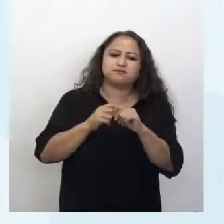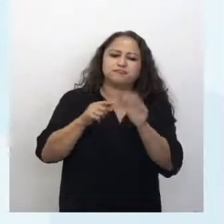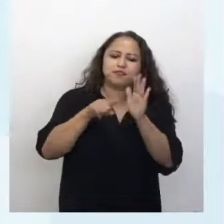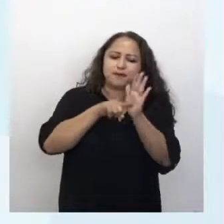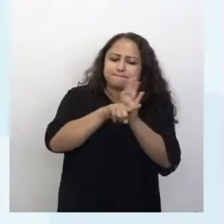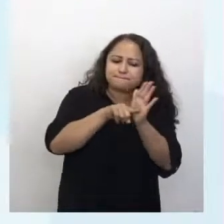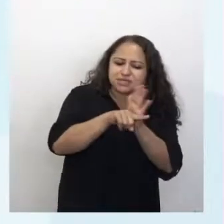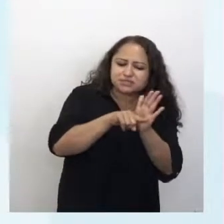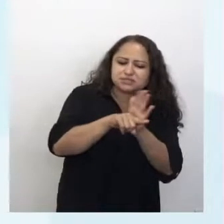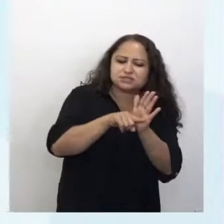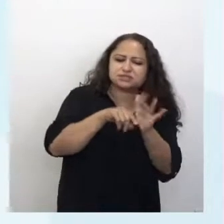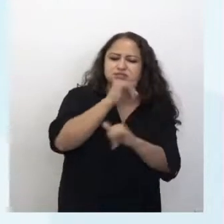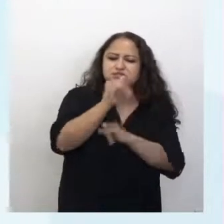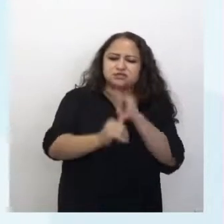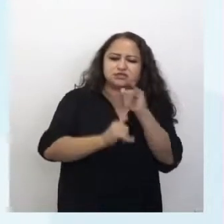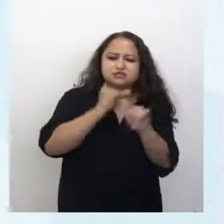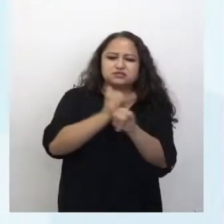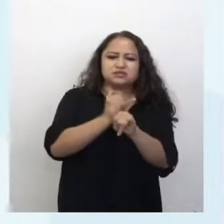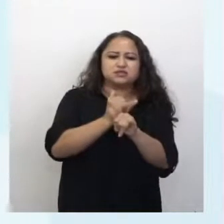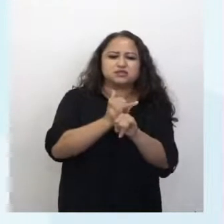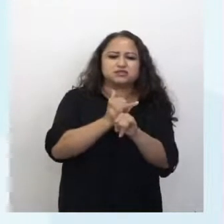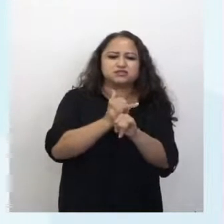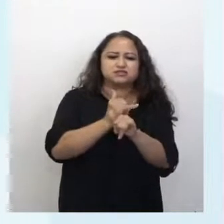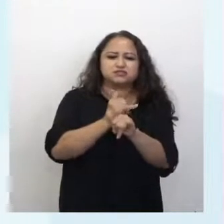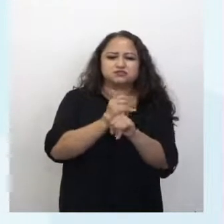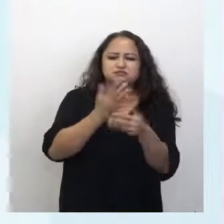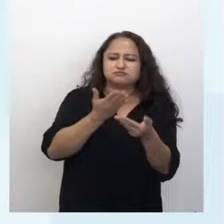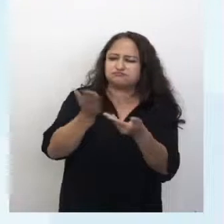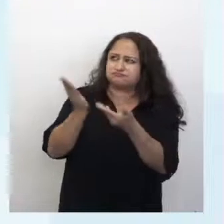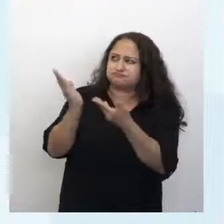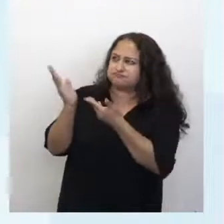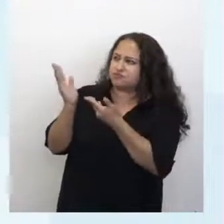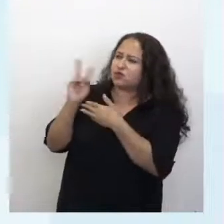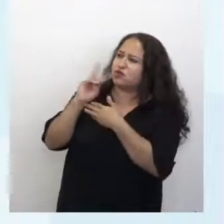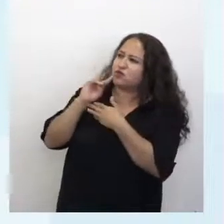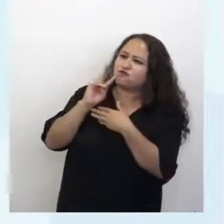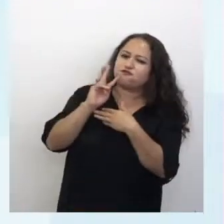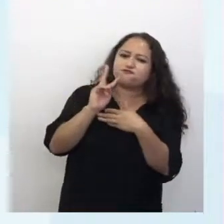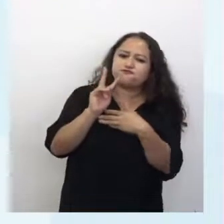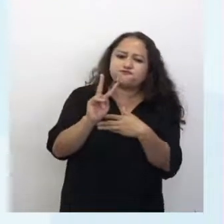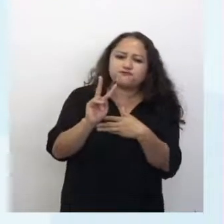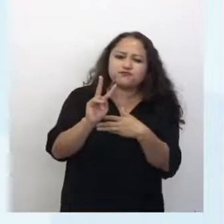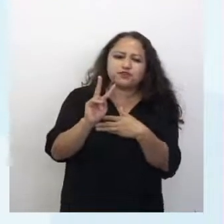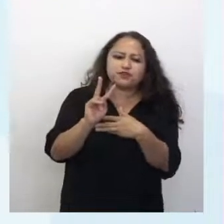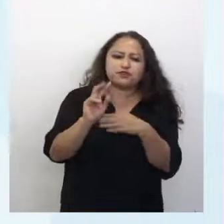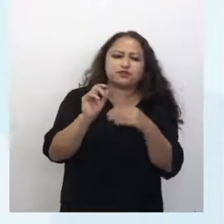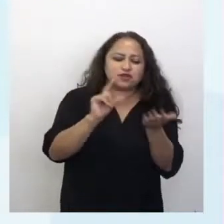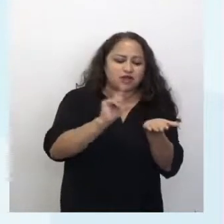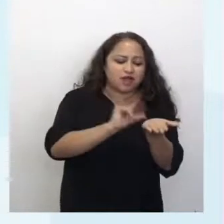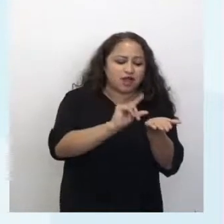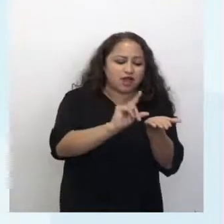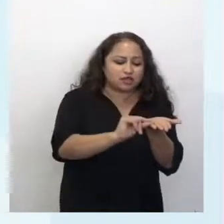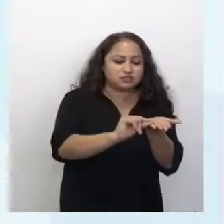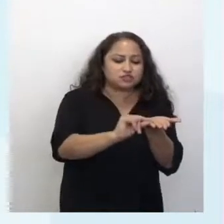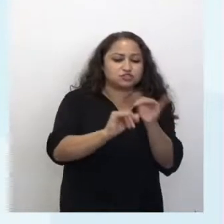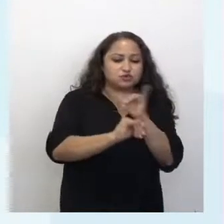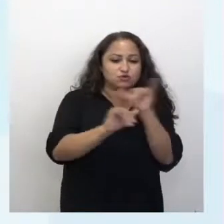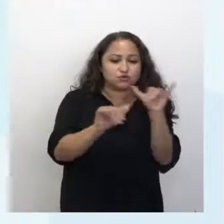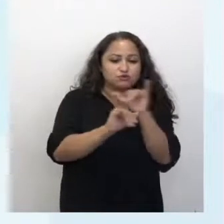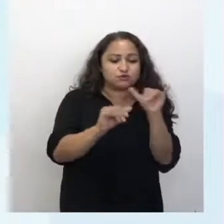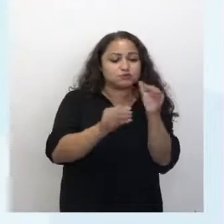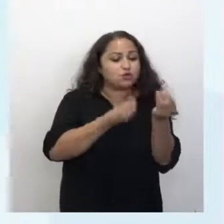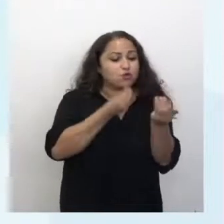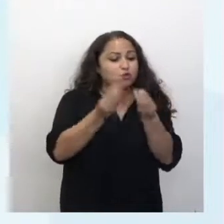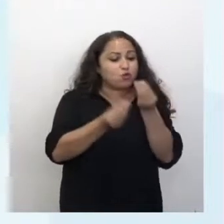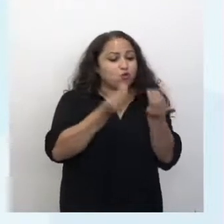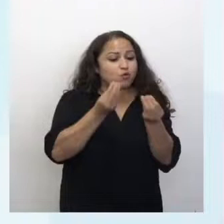internet, né, no que vocês tiverem, vocês vão dar uma olhadinha, né, em artigos que têm informações sobre como acontecia